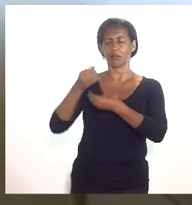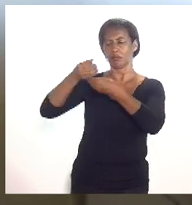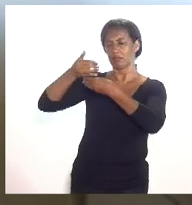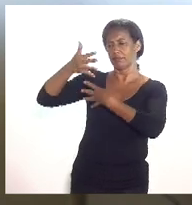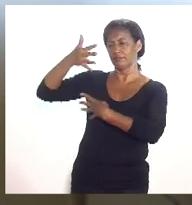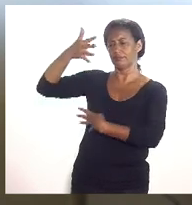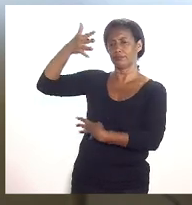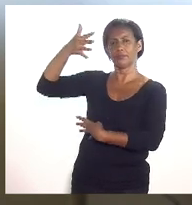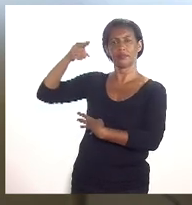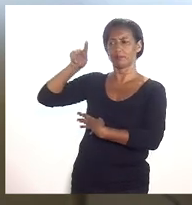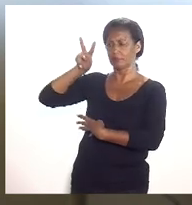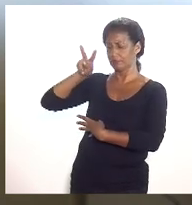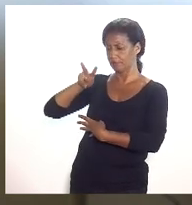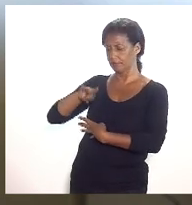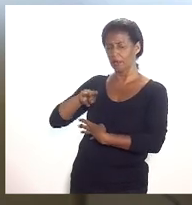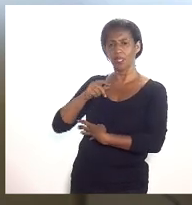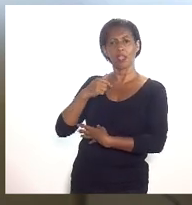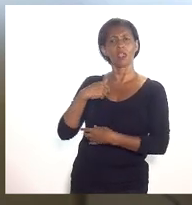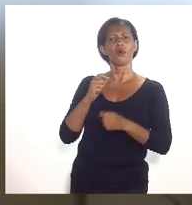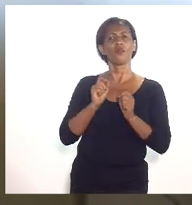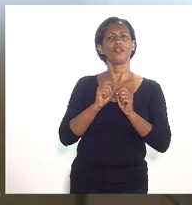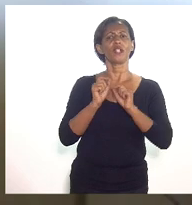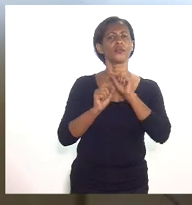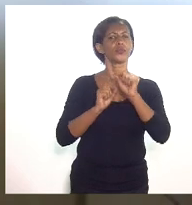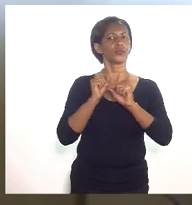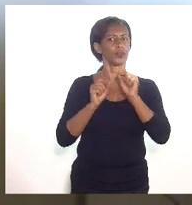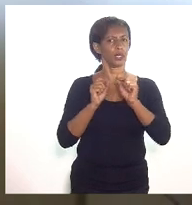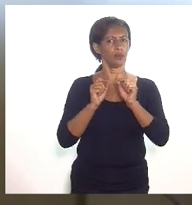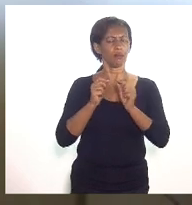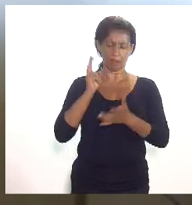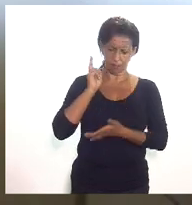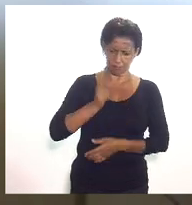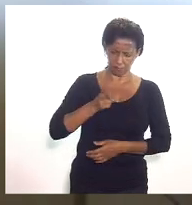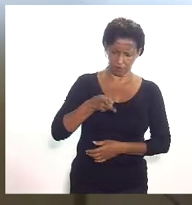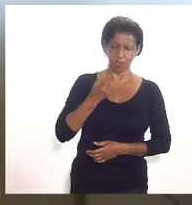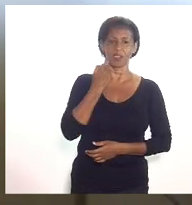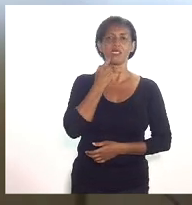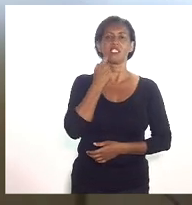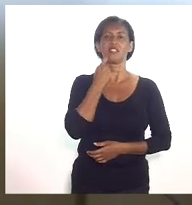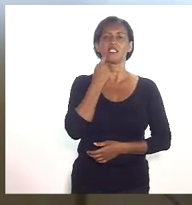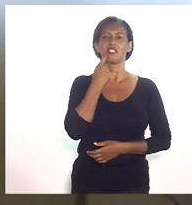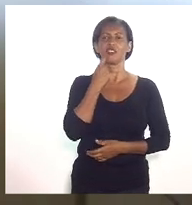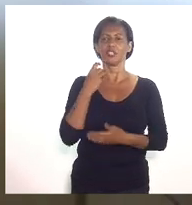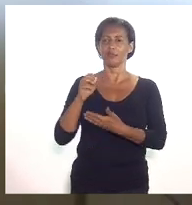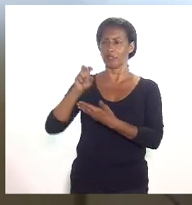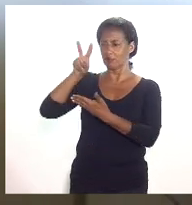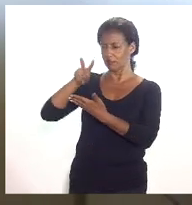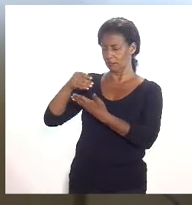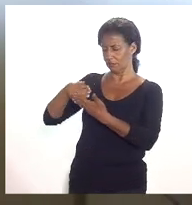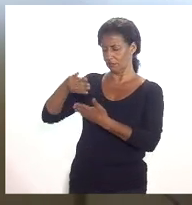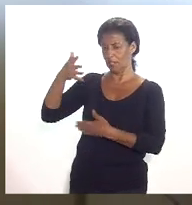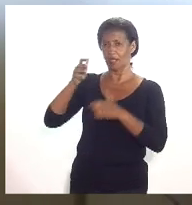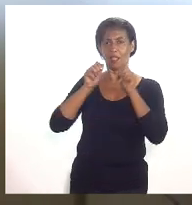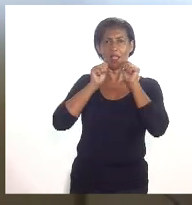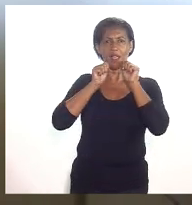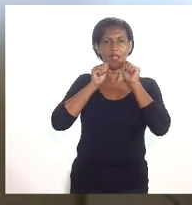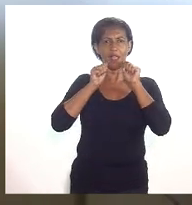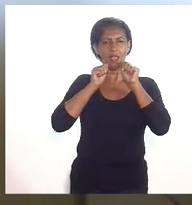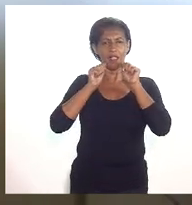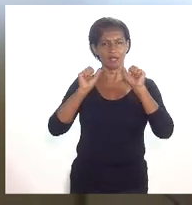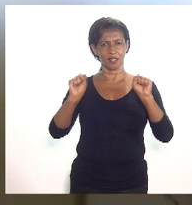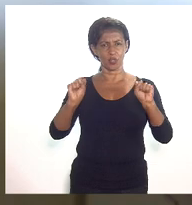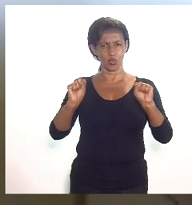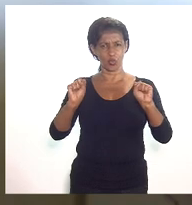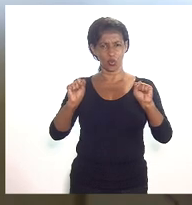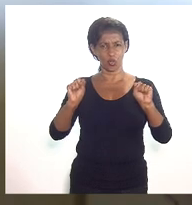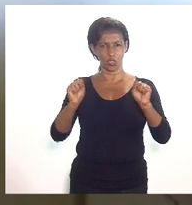O que que eu faço? Na própria sexta-feira, eu mando a pauta para a minha assessoria, com a